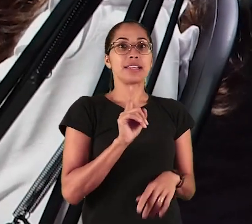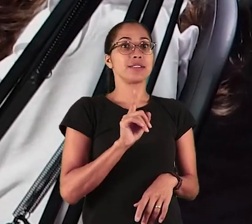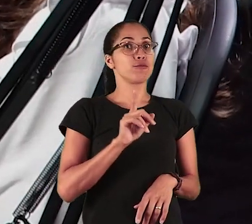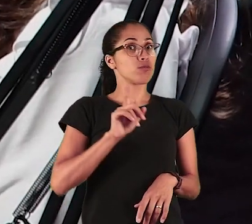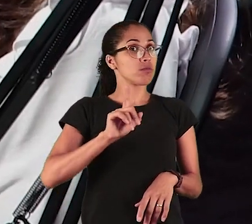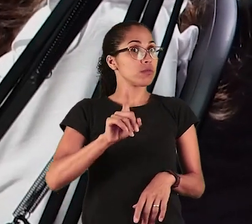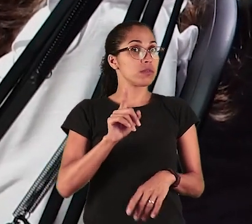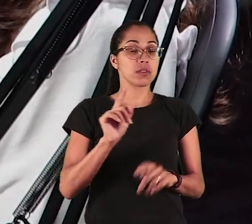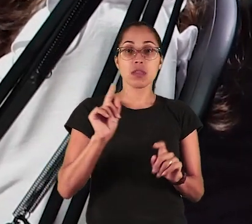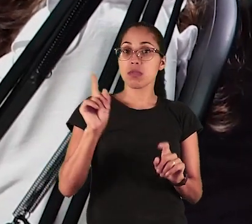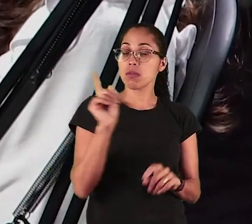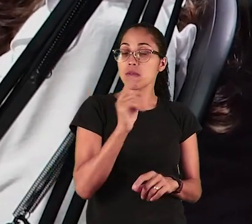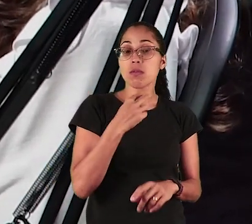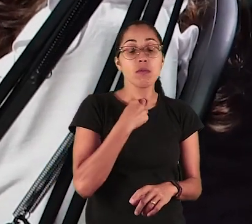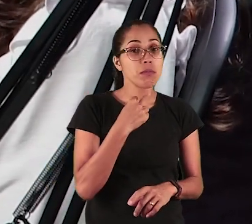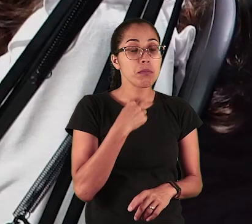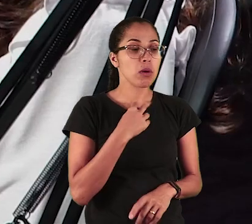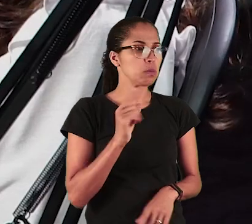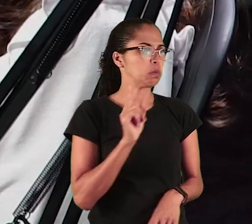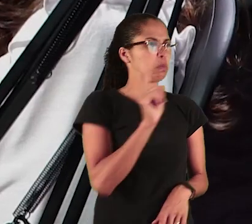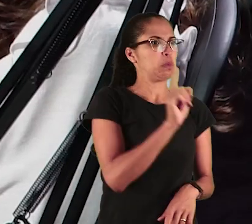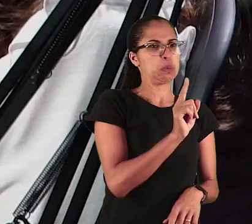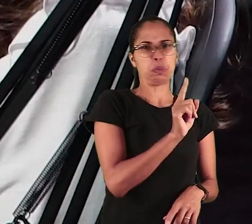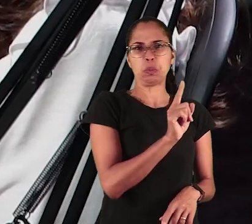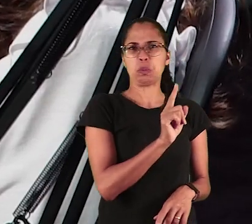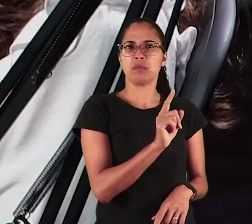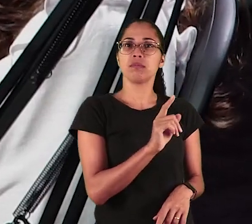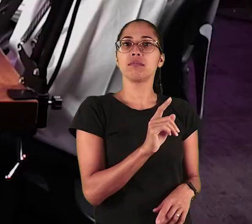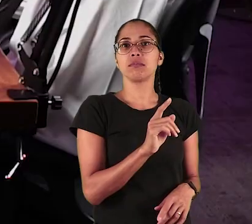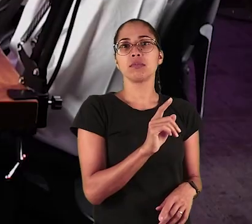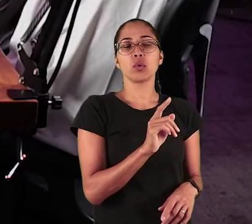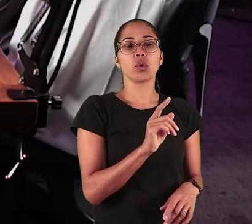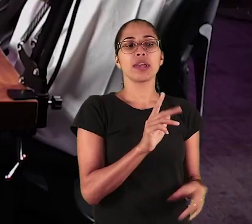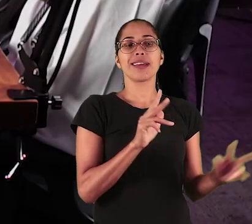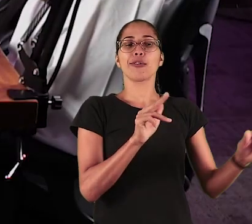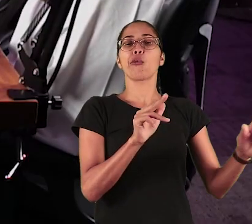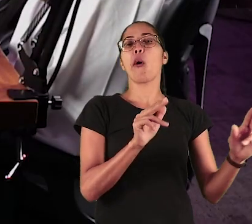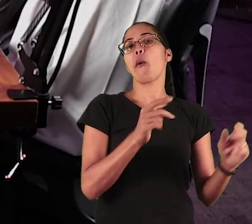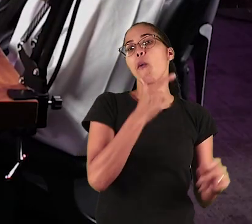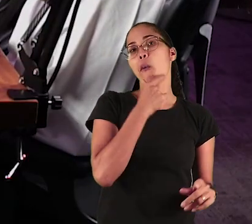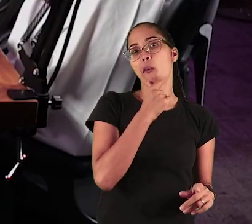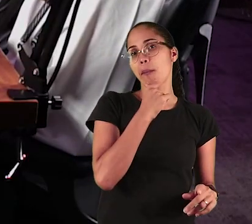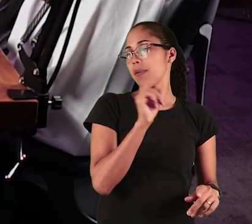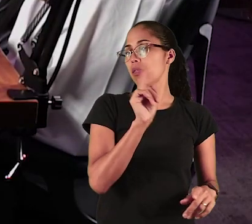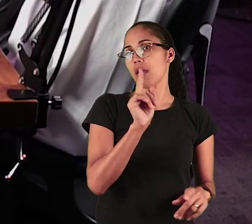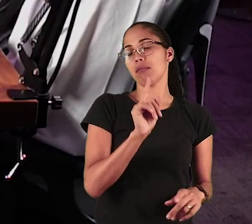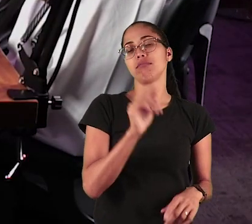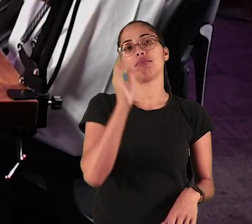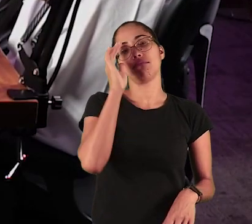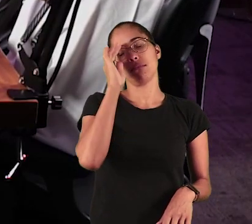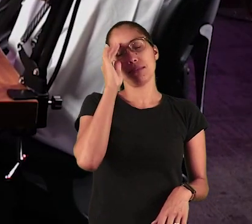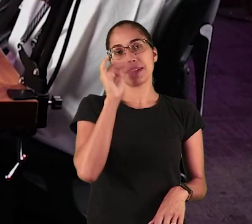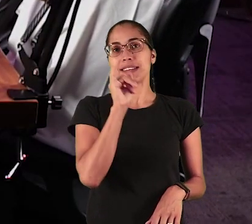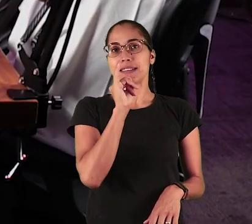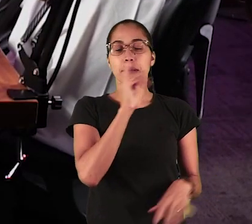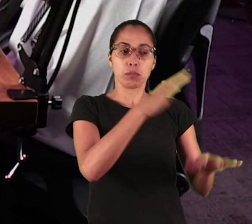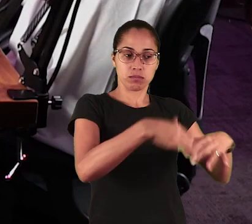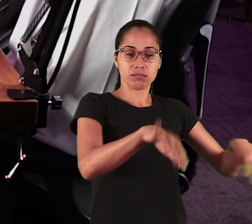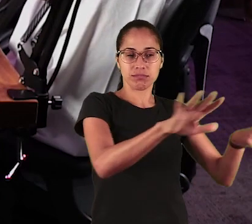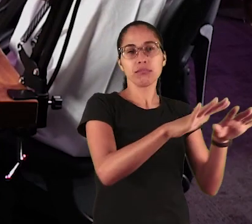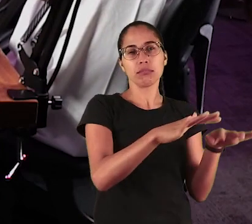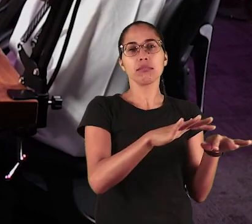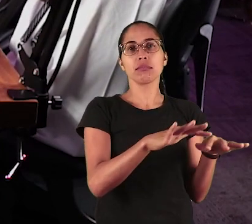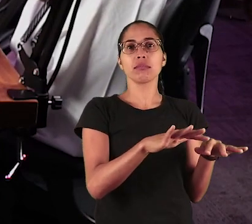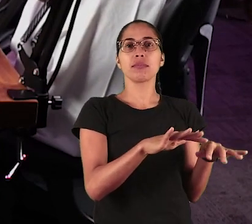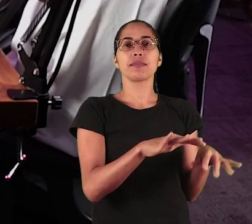é emprestada né então você não pode ter a mesma postura agressiva que um homem né então você tá no ambiente ali que você